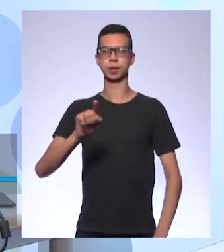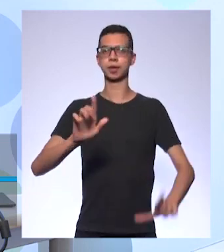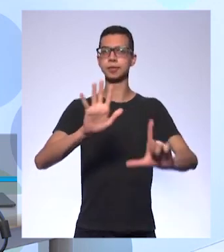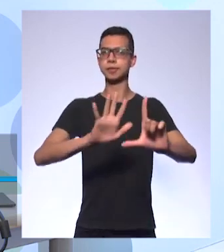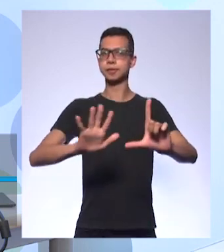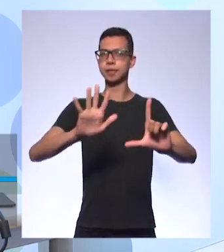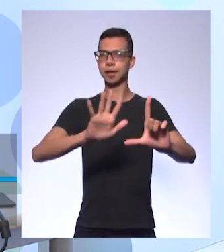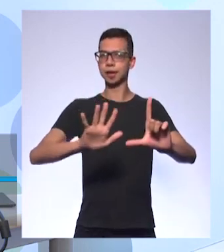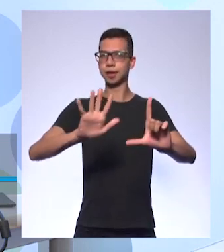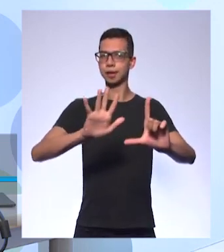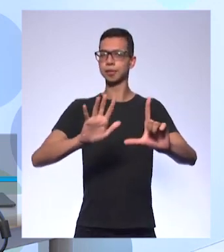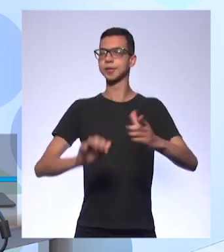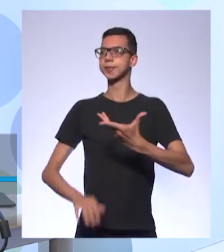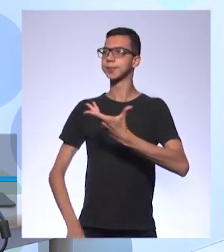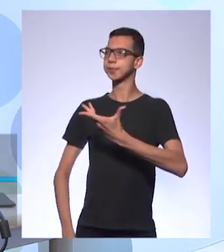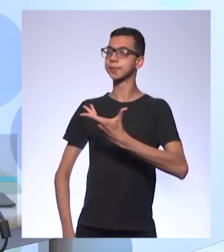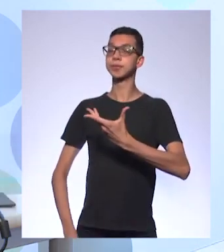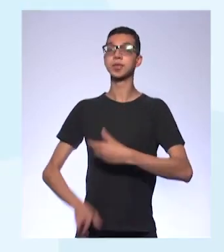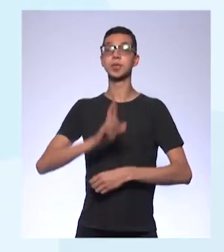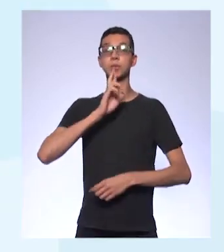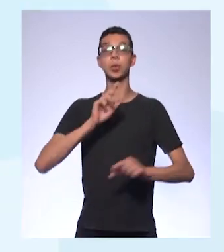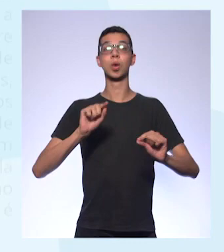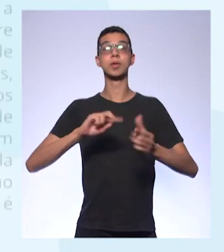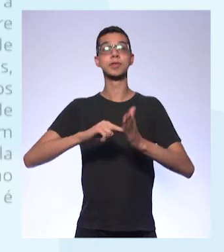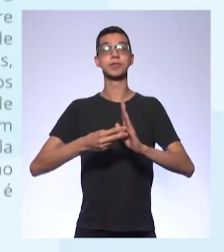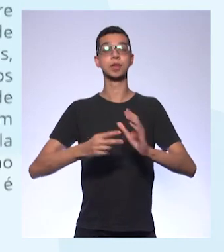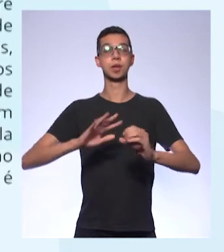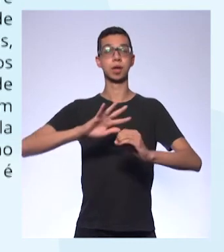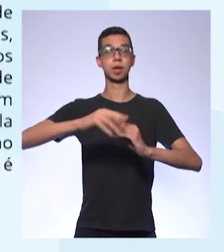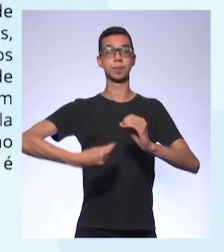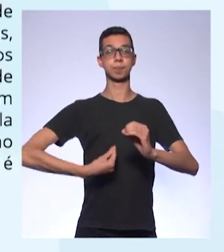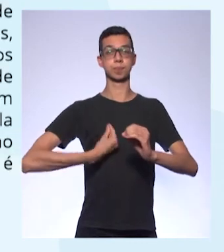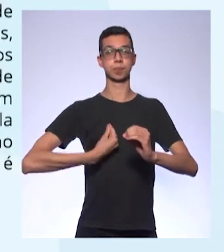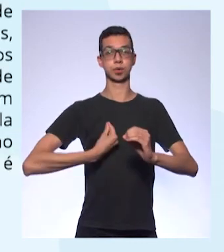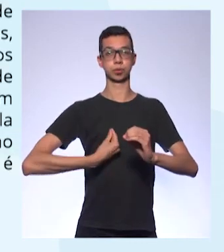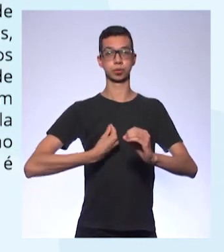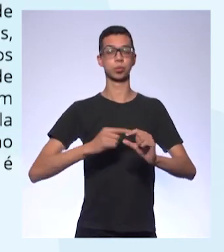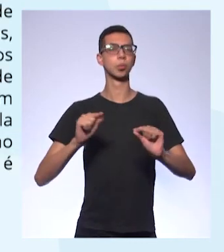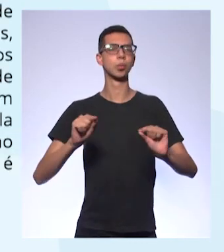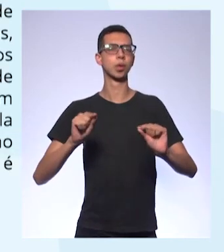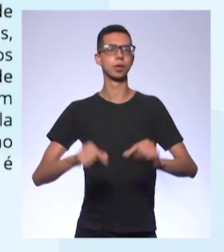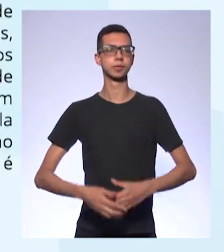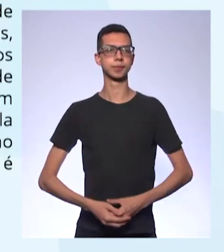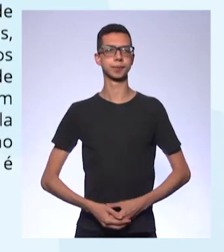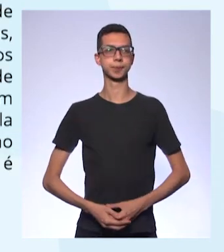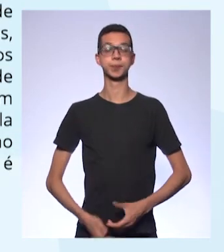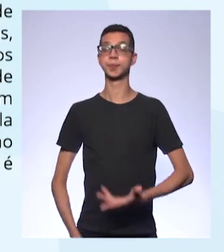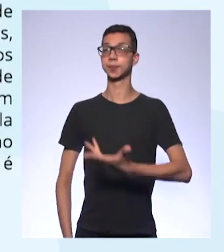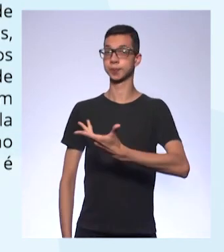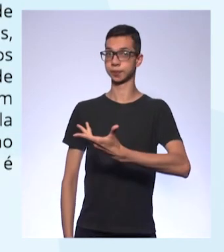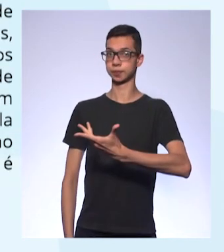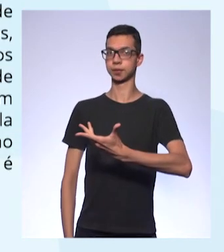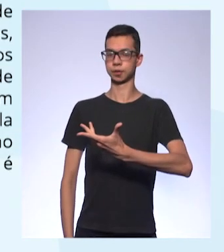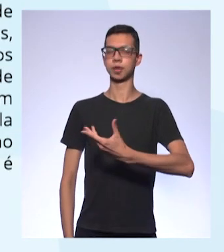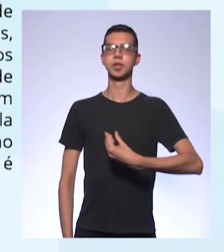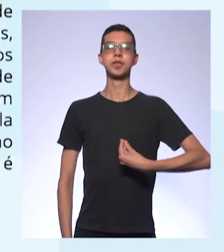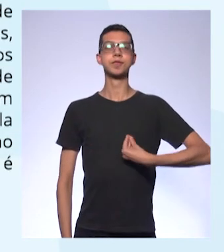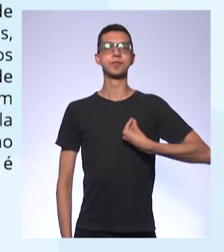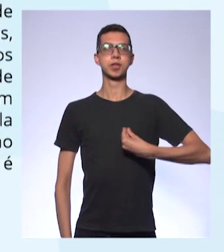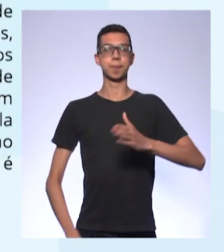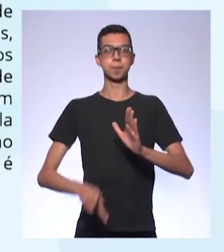vamos responder o que é a biodiversidade. Então, o que é a biodiversidade? É a diversidade de formas de vida da